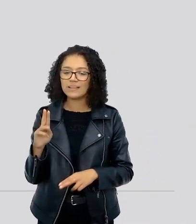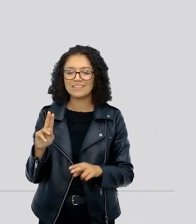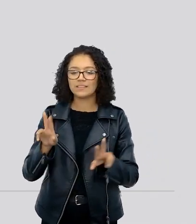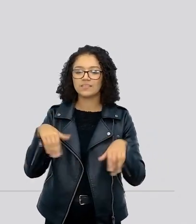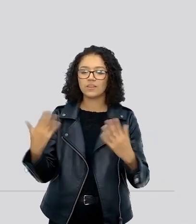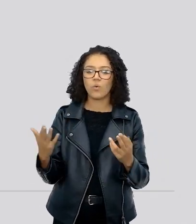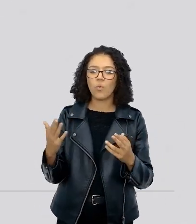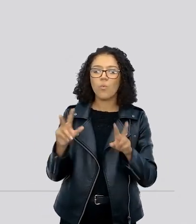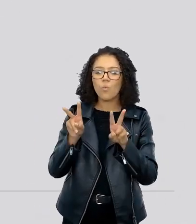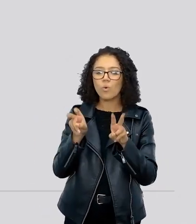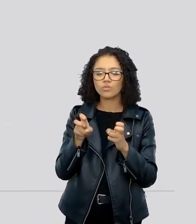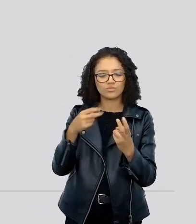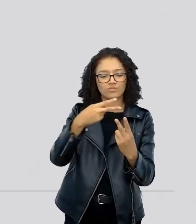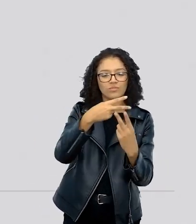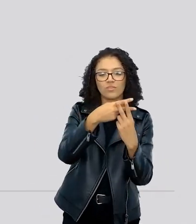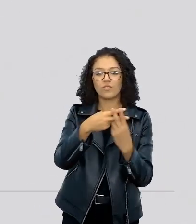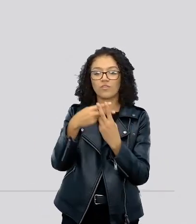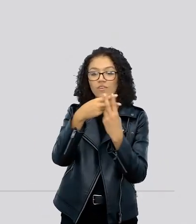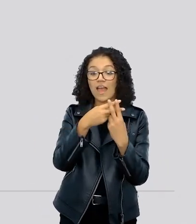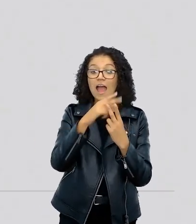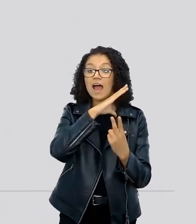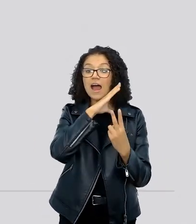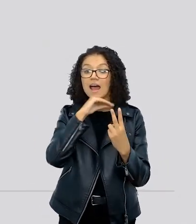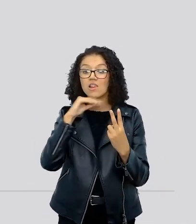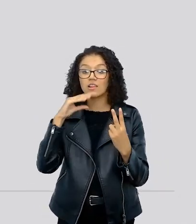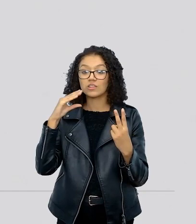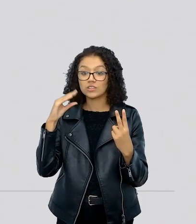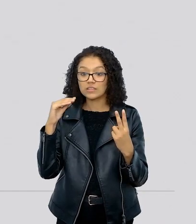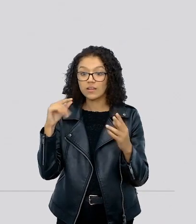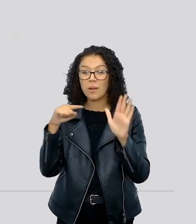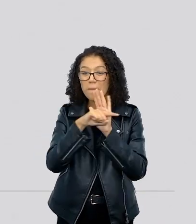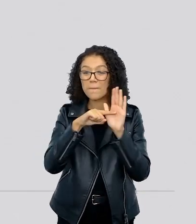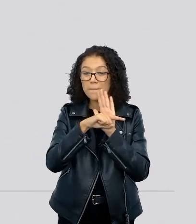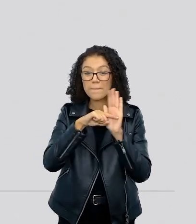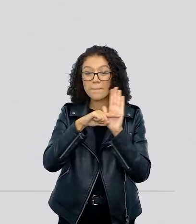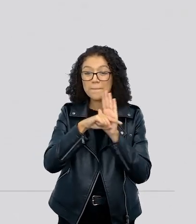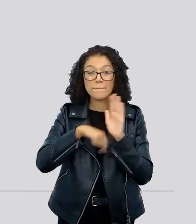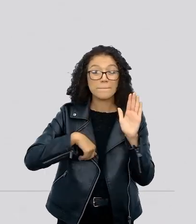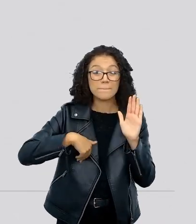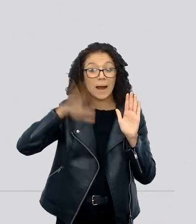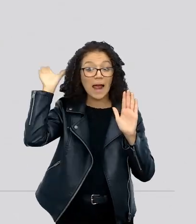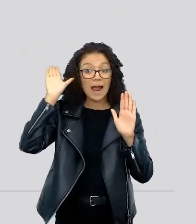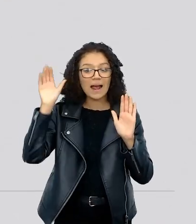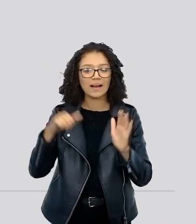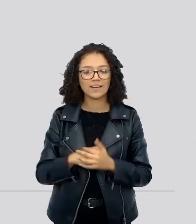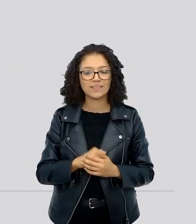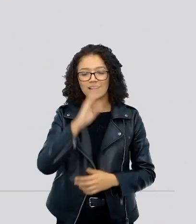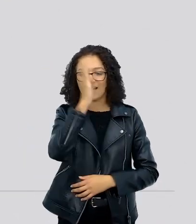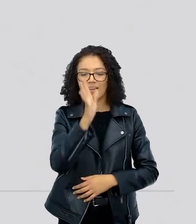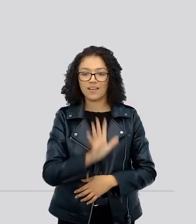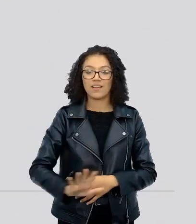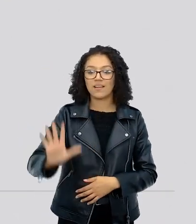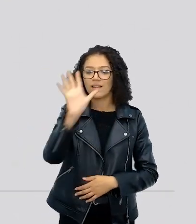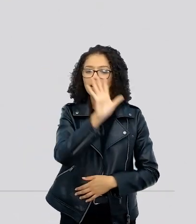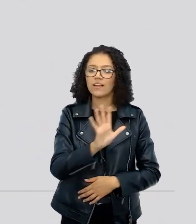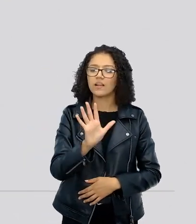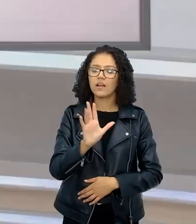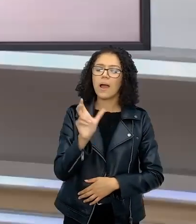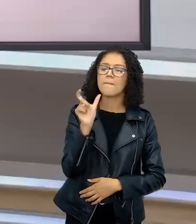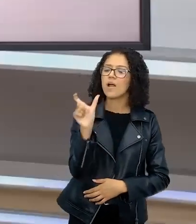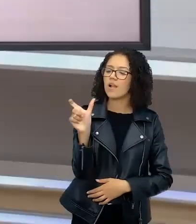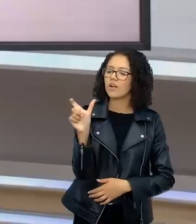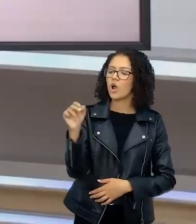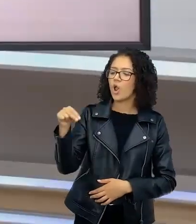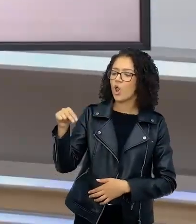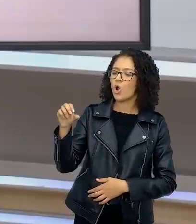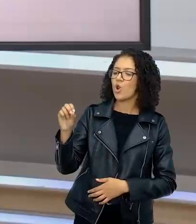adolescentes é a mais procurada. Em 2014, a tag mais procurada pelos brasileiros foi novinha. Porque